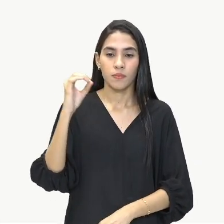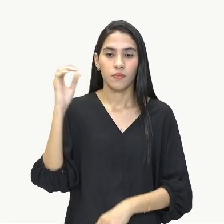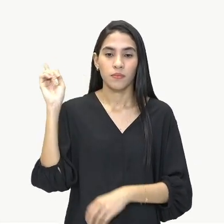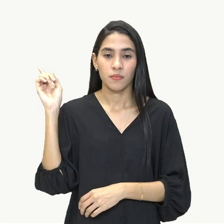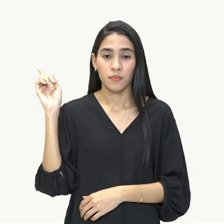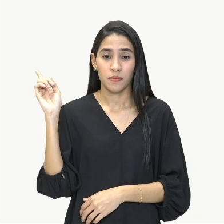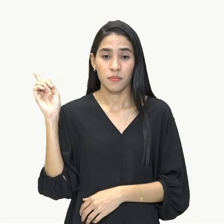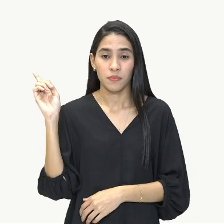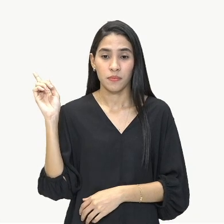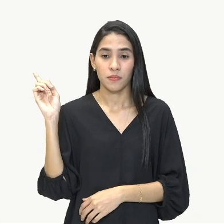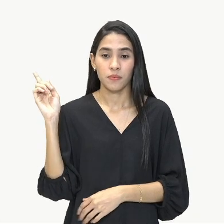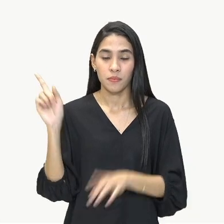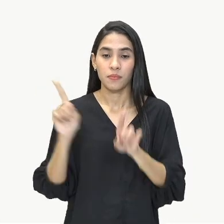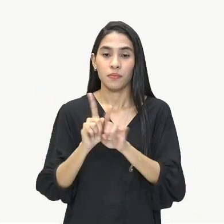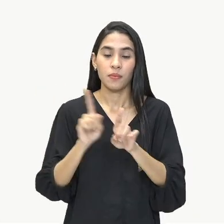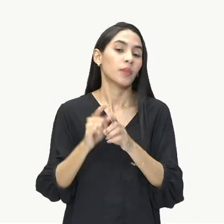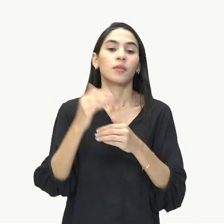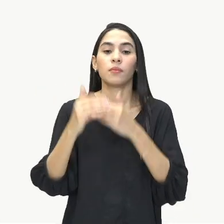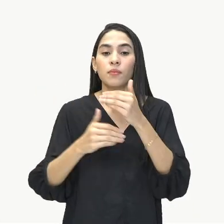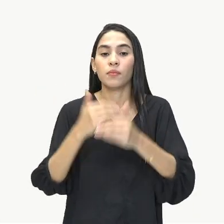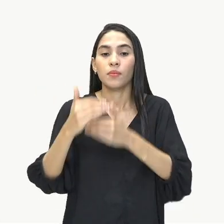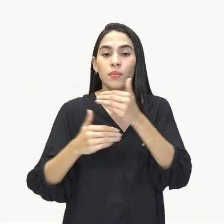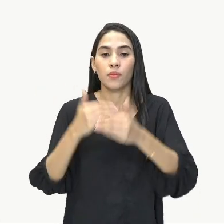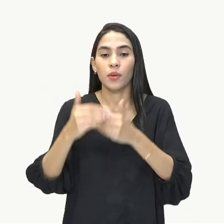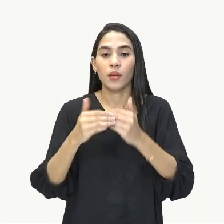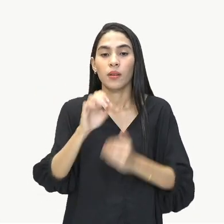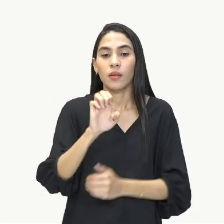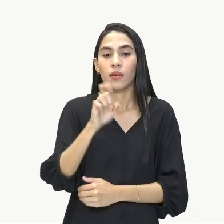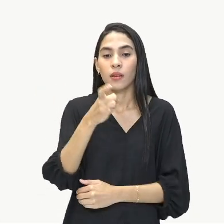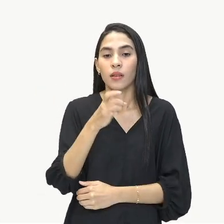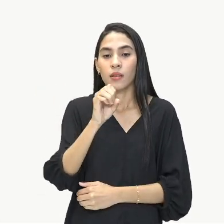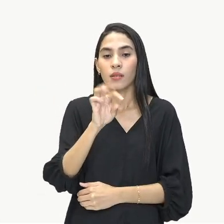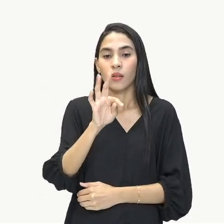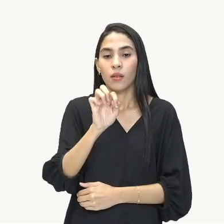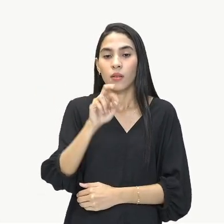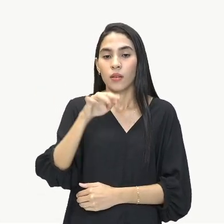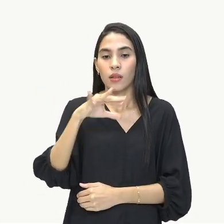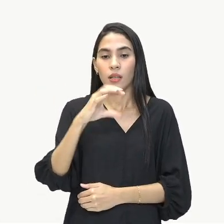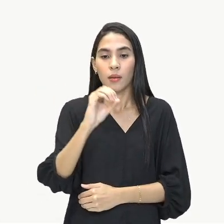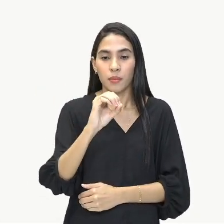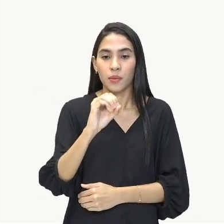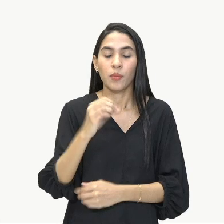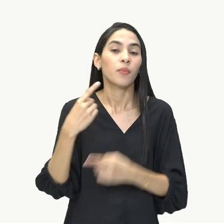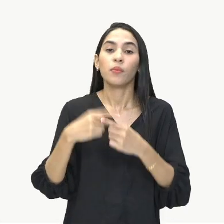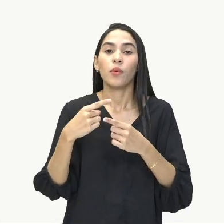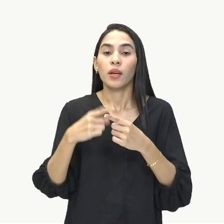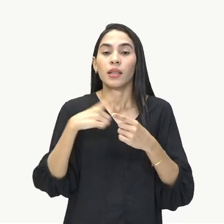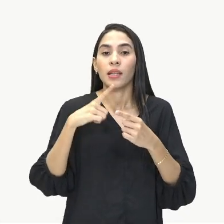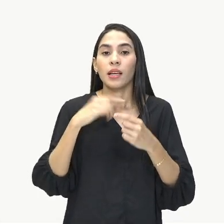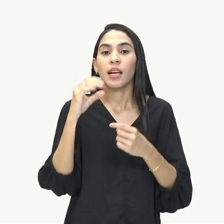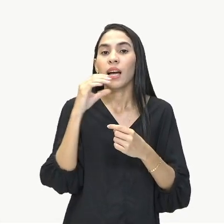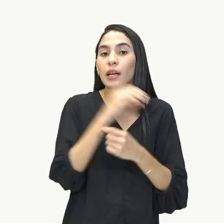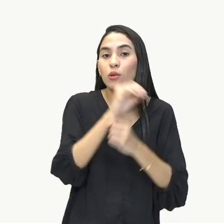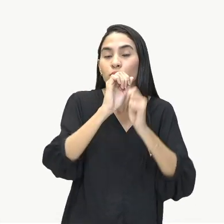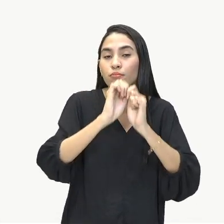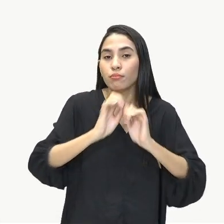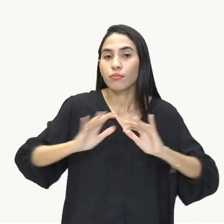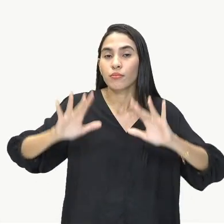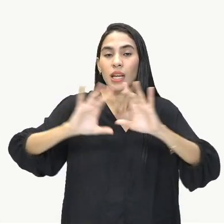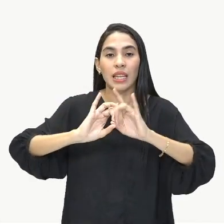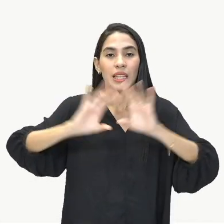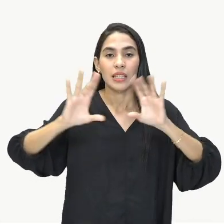ok? Processo exotérmico porque ocorre com a liberação de calor.